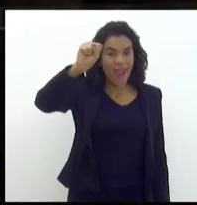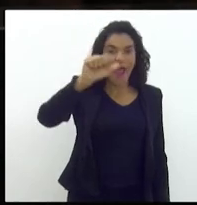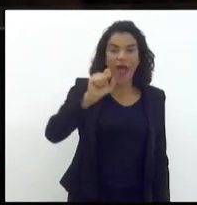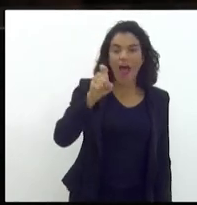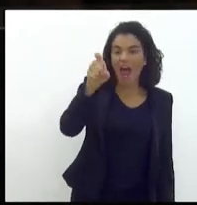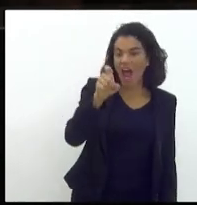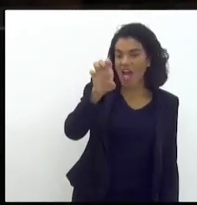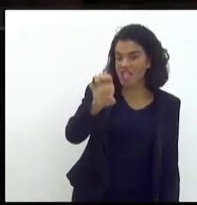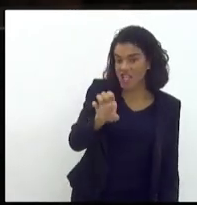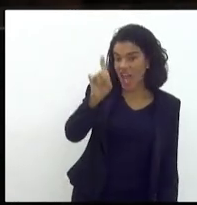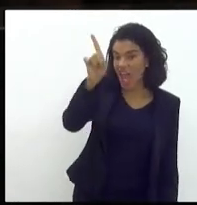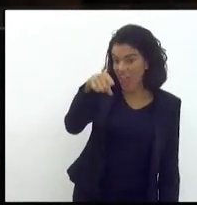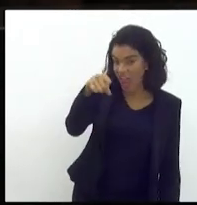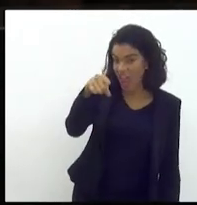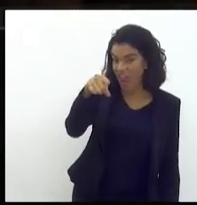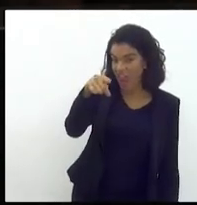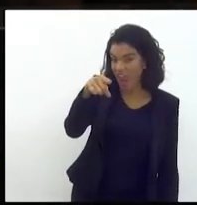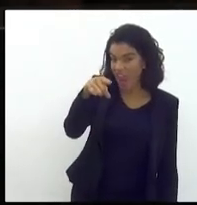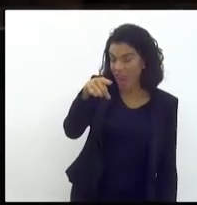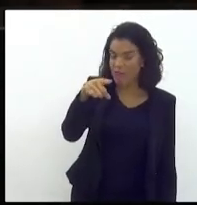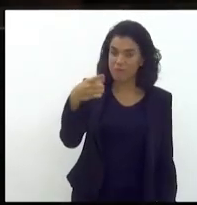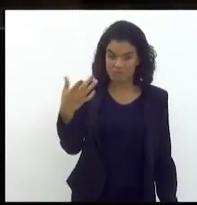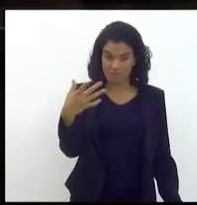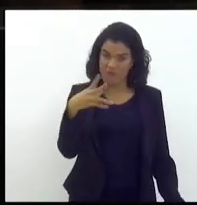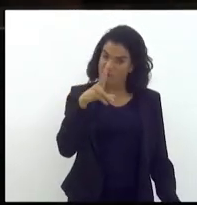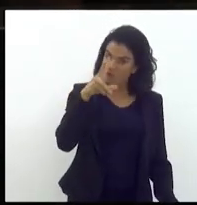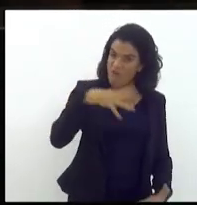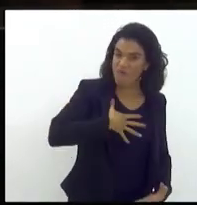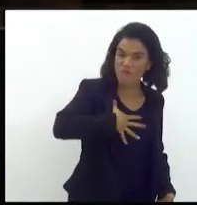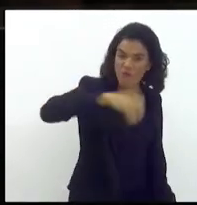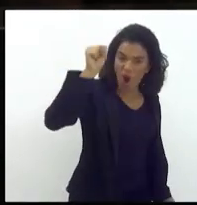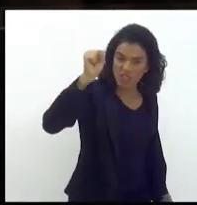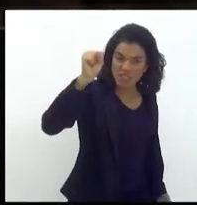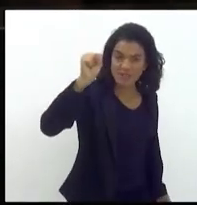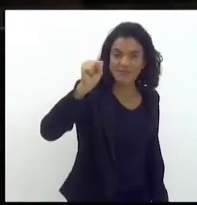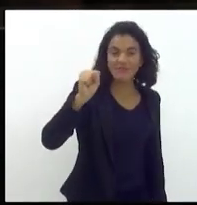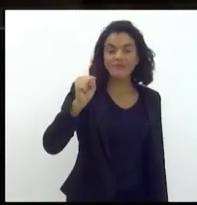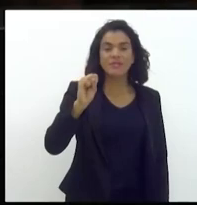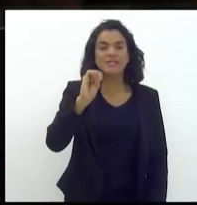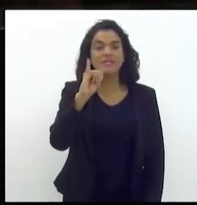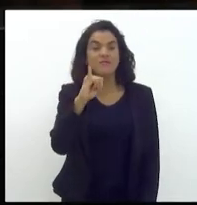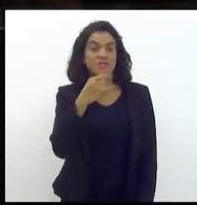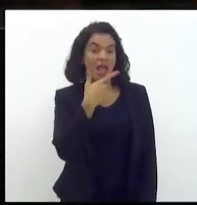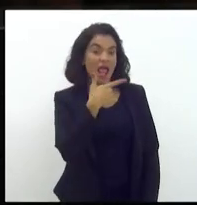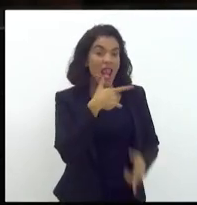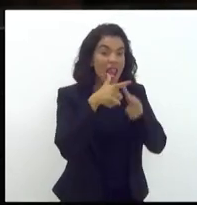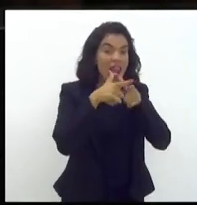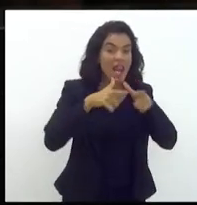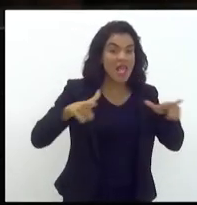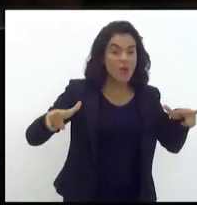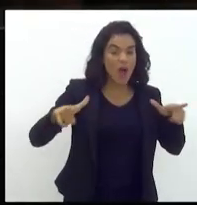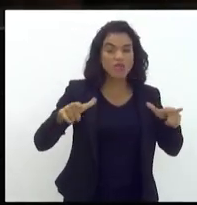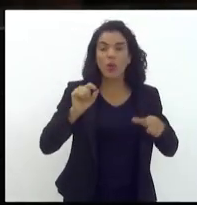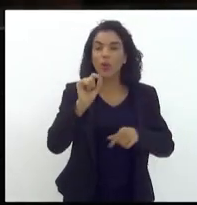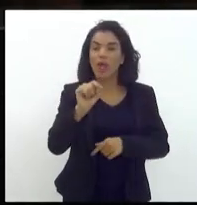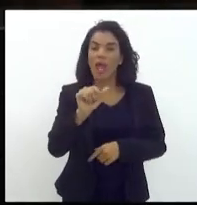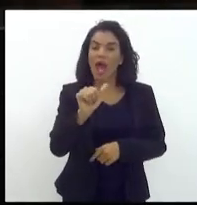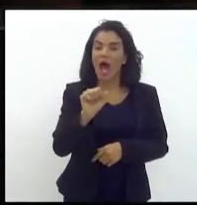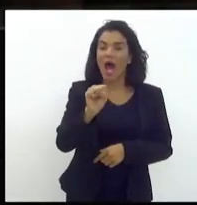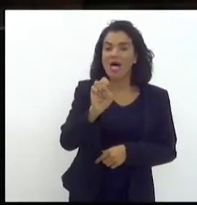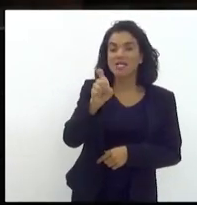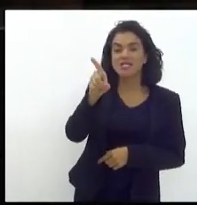x com acento no e Axé força se você for na linguagem primitiva é a fé com